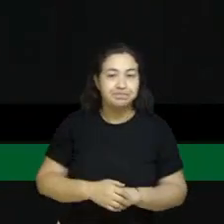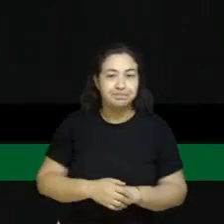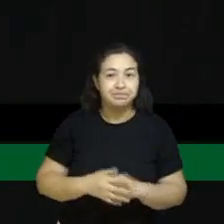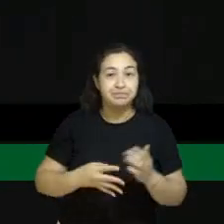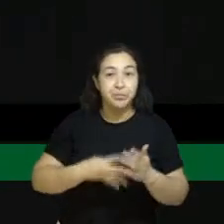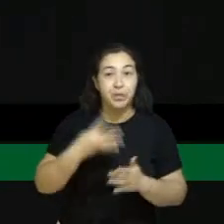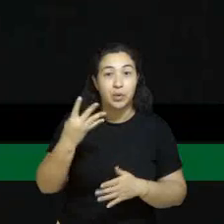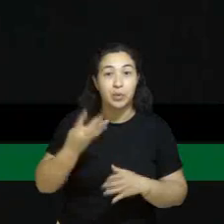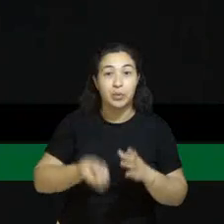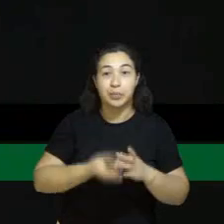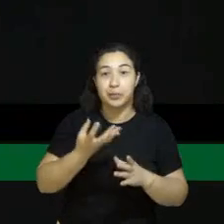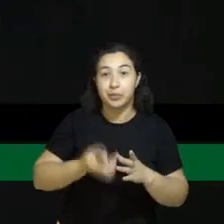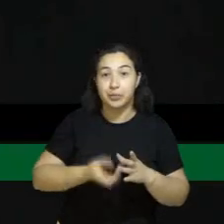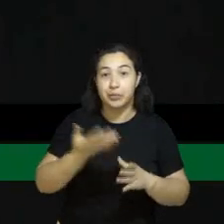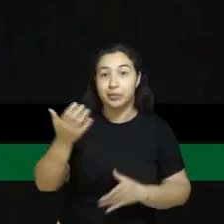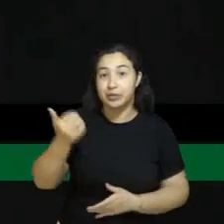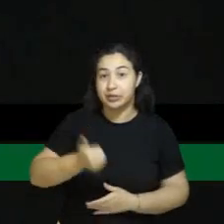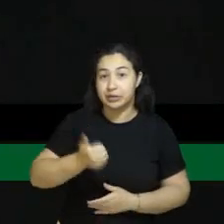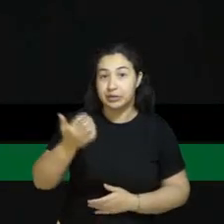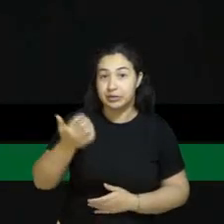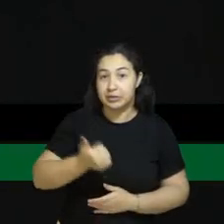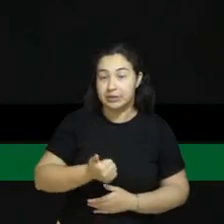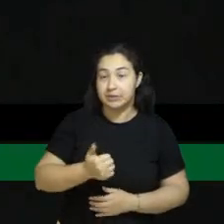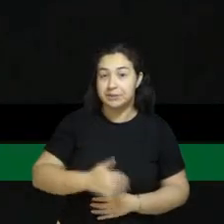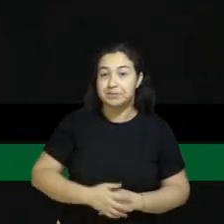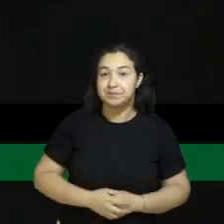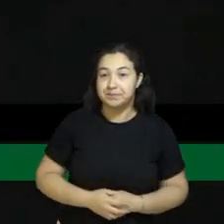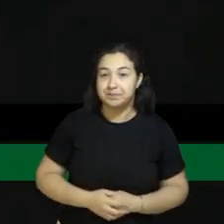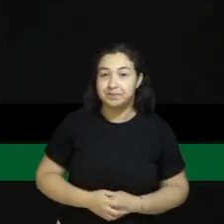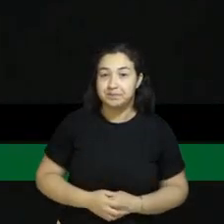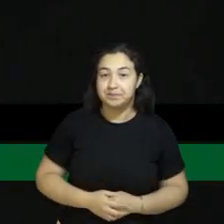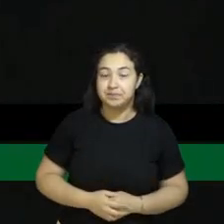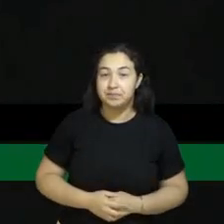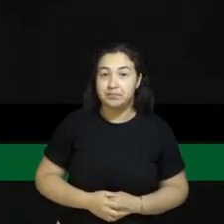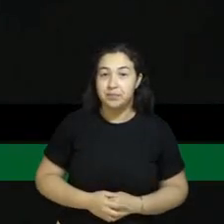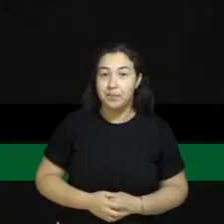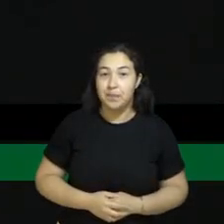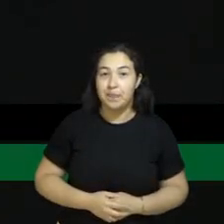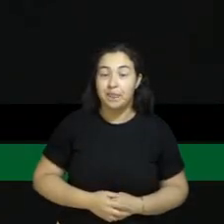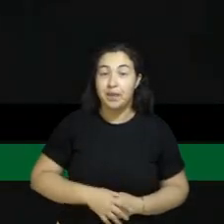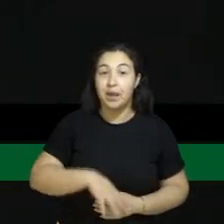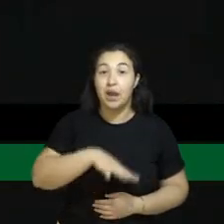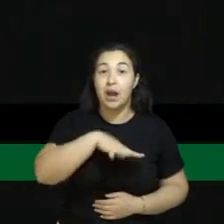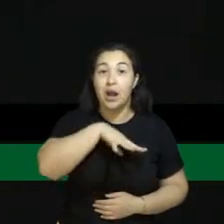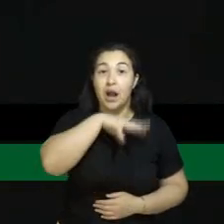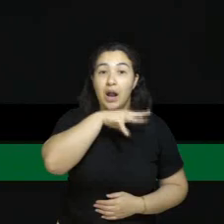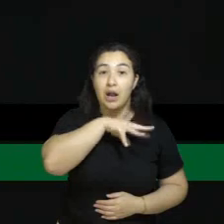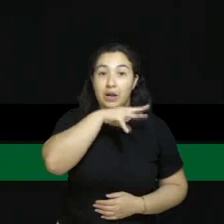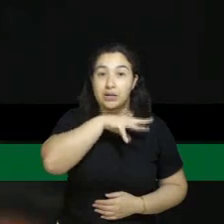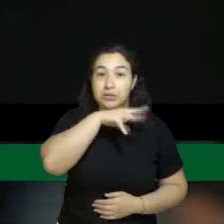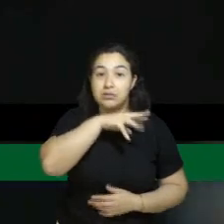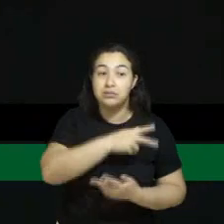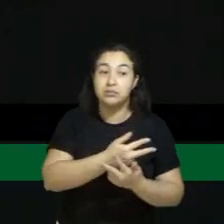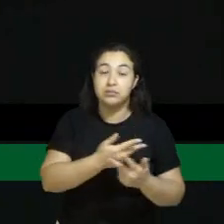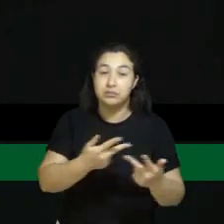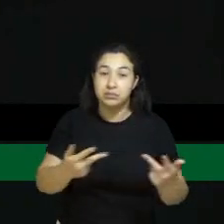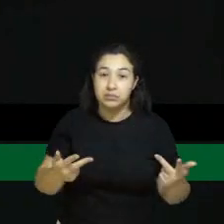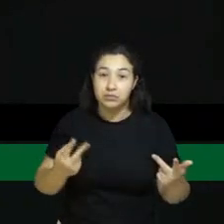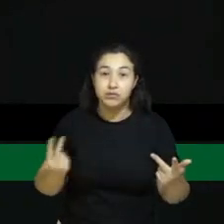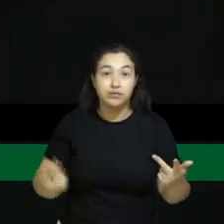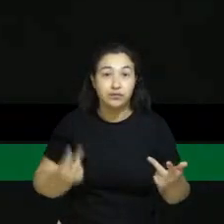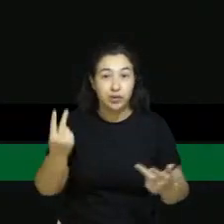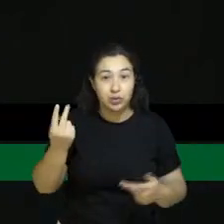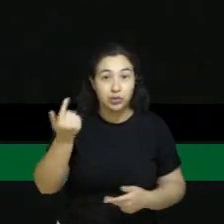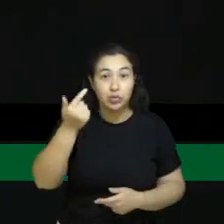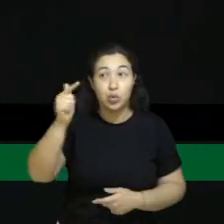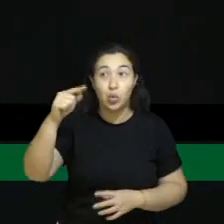leite. A sanidade animal é valorizada mundo afora. Nós temos um